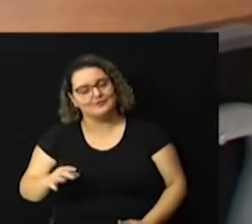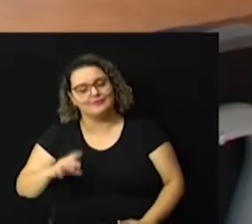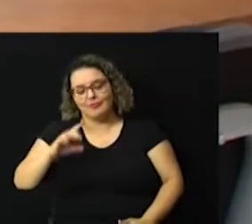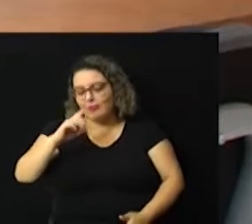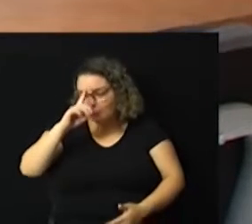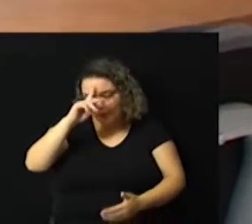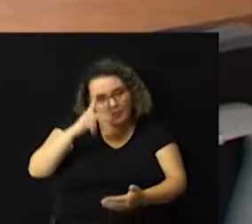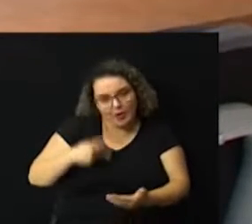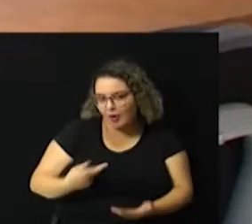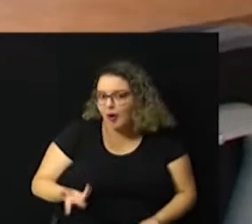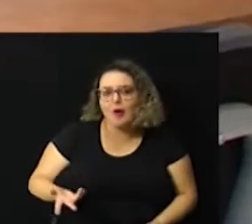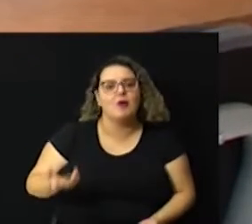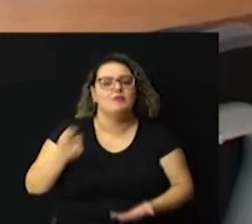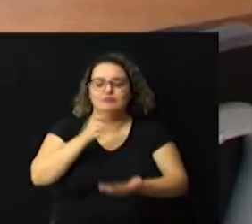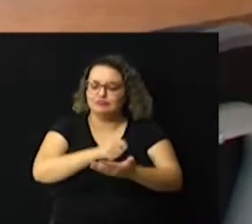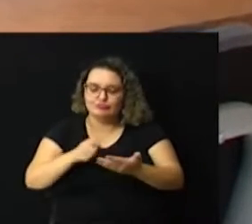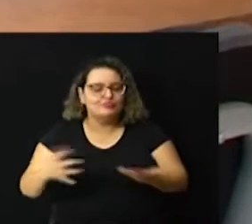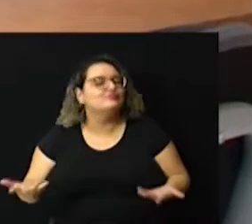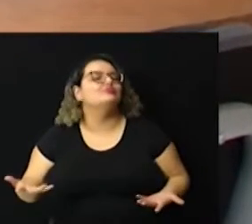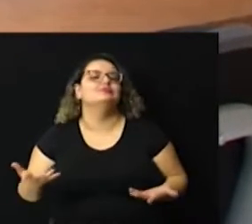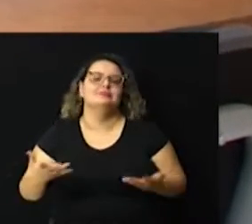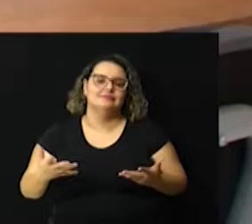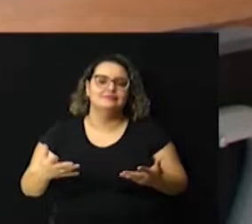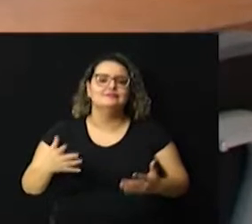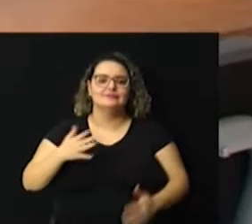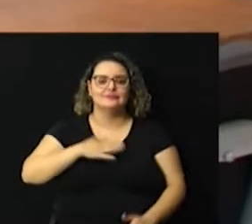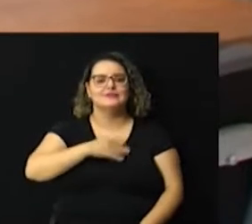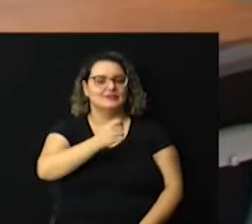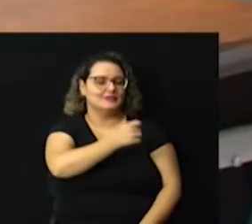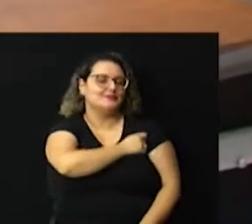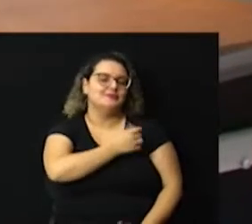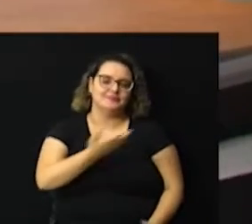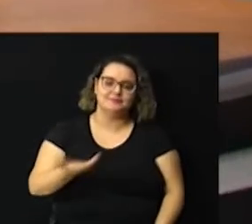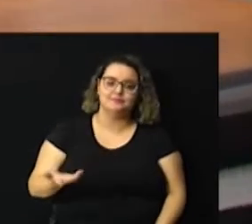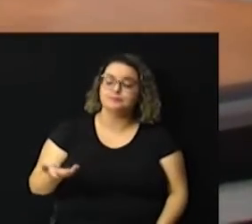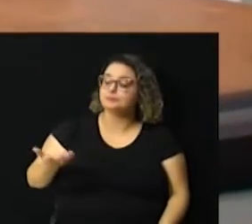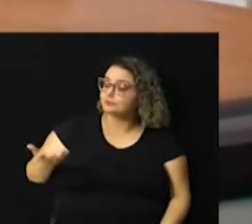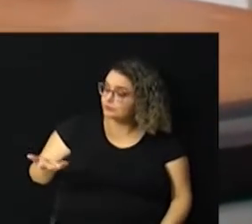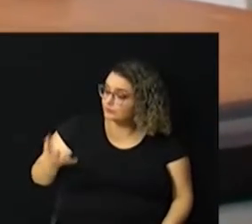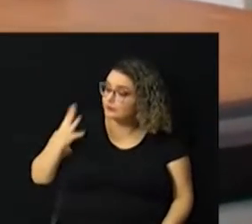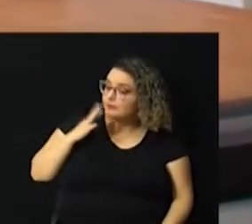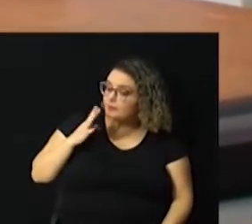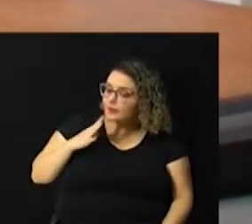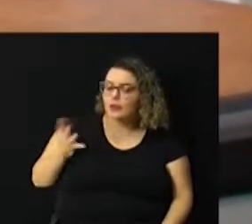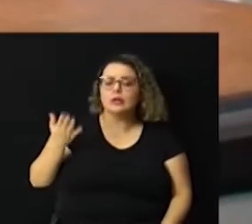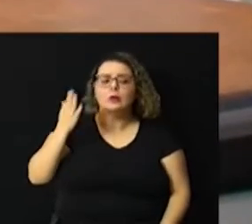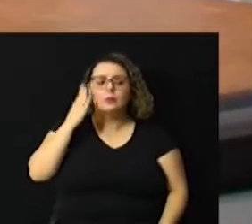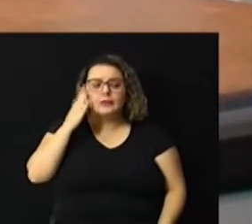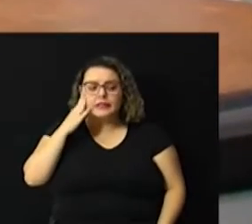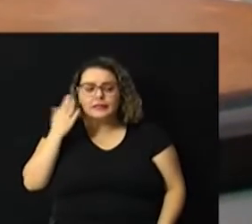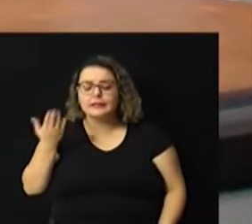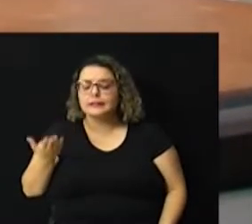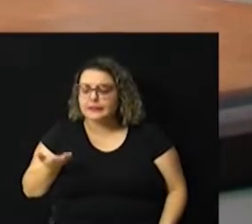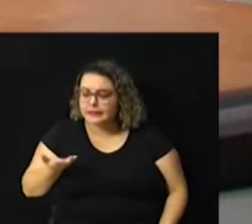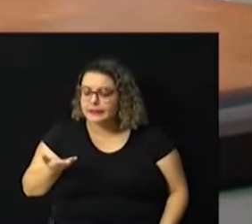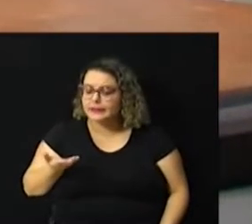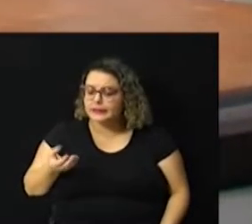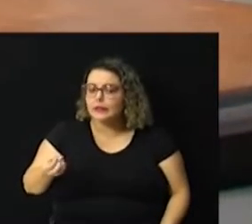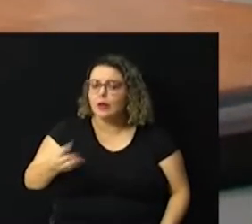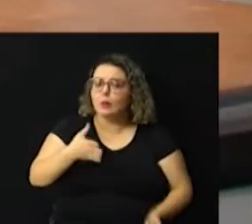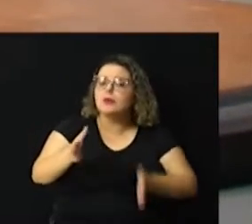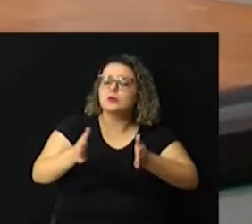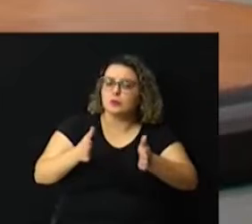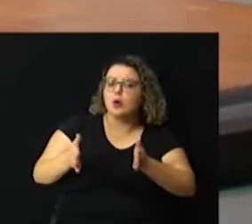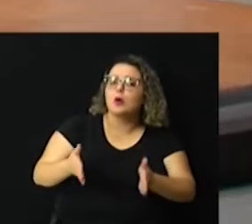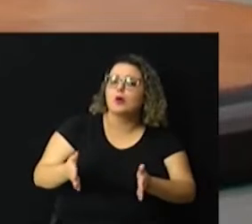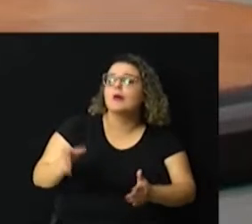muito interessante os podcasts dos meus alunos. Bacana, então para o pessoal entender direitinho, agora tem uma nova